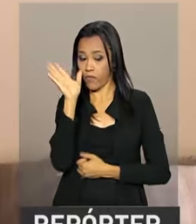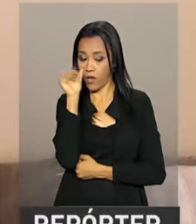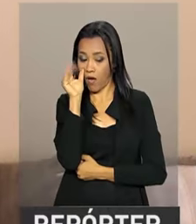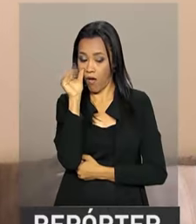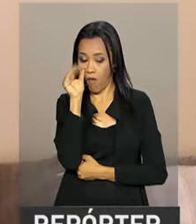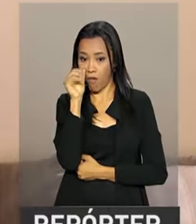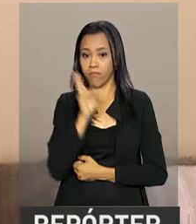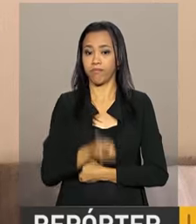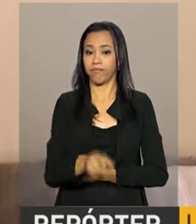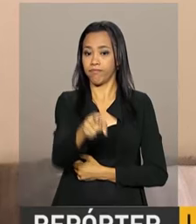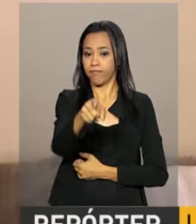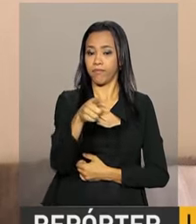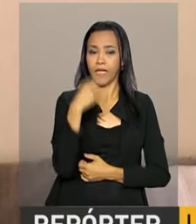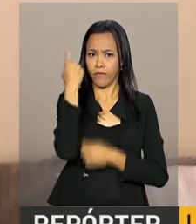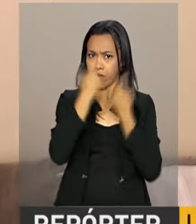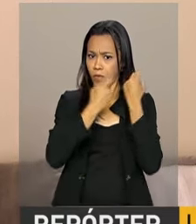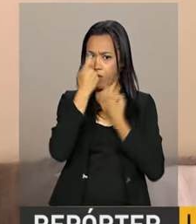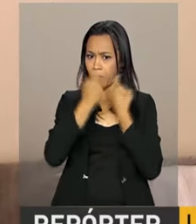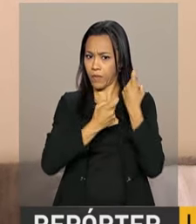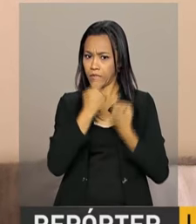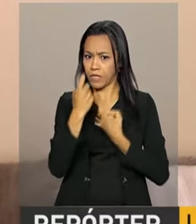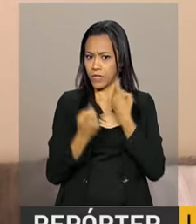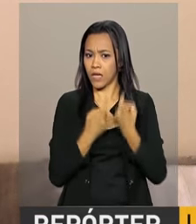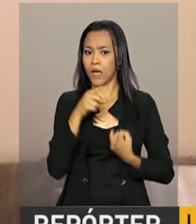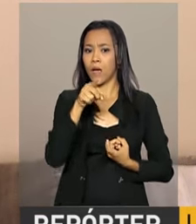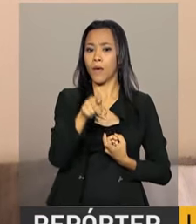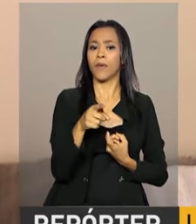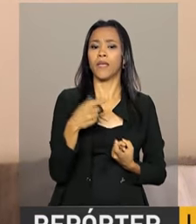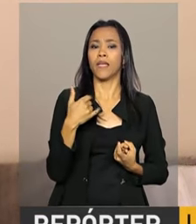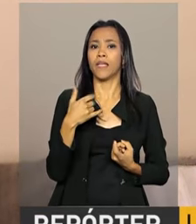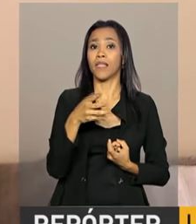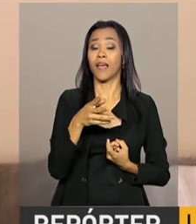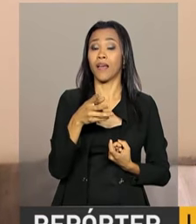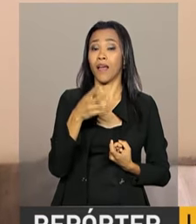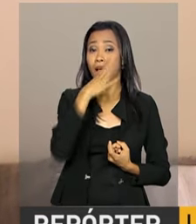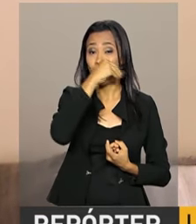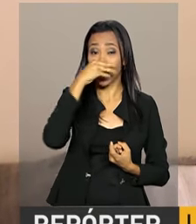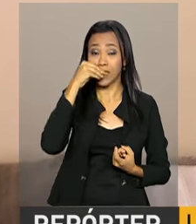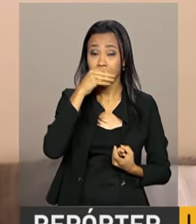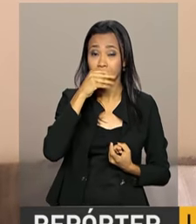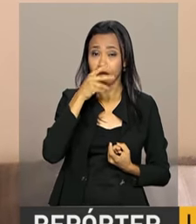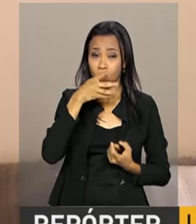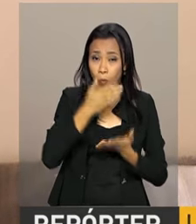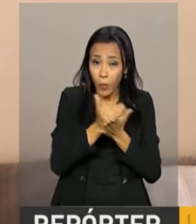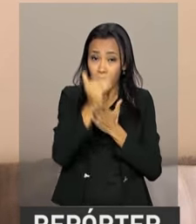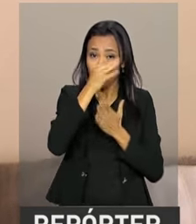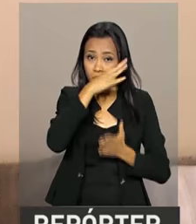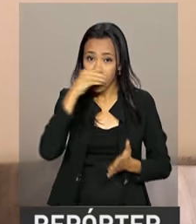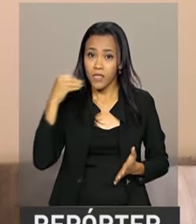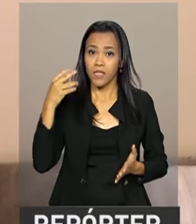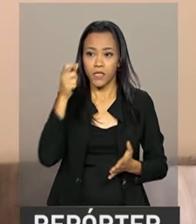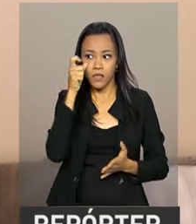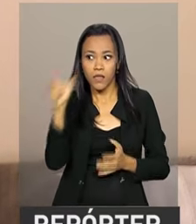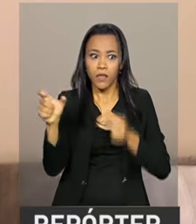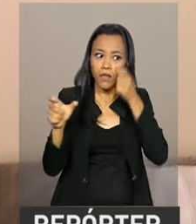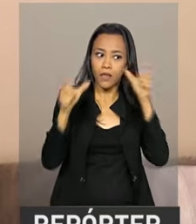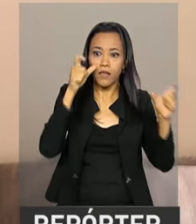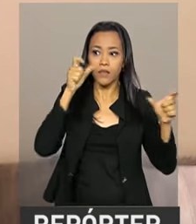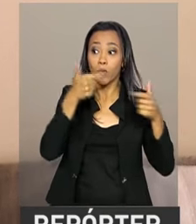A preocupação começou agora, que ele já entrou na fase de pré-adolescente, e o interesse por outras coisas, né,